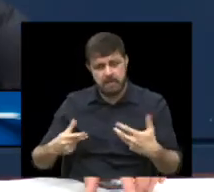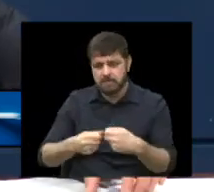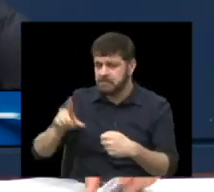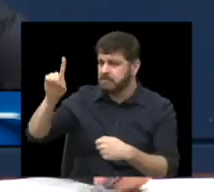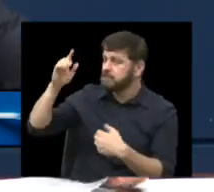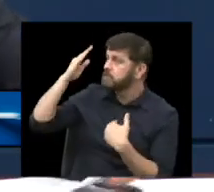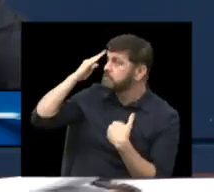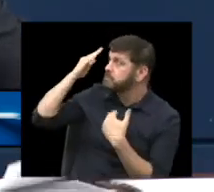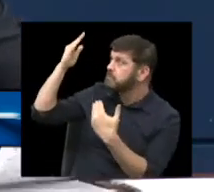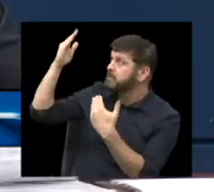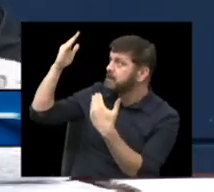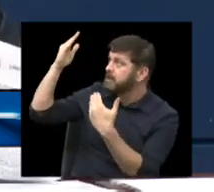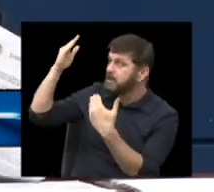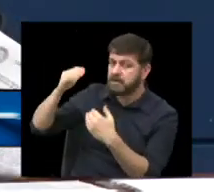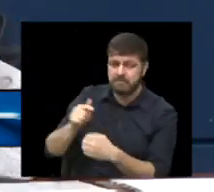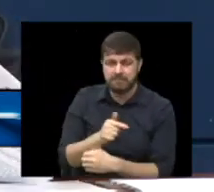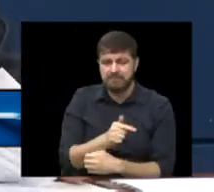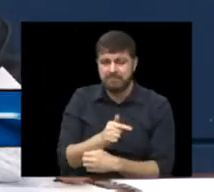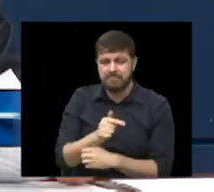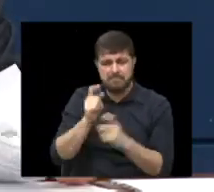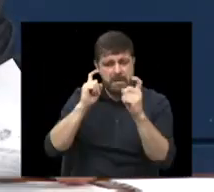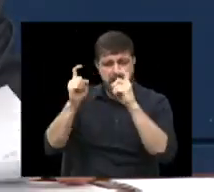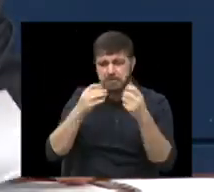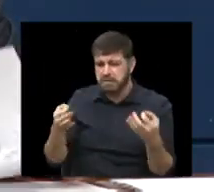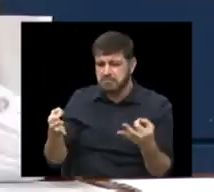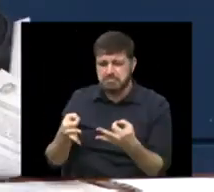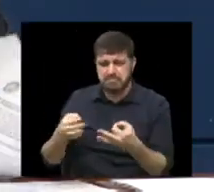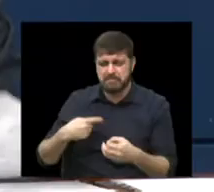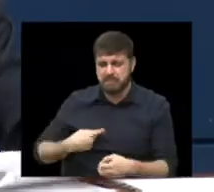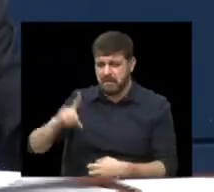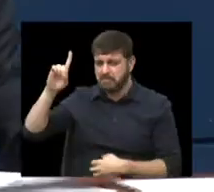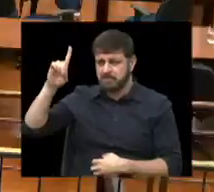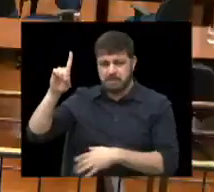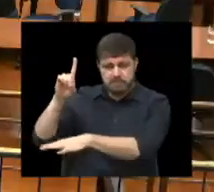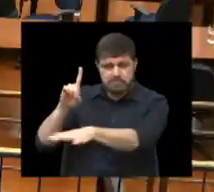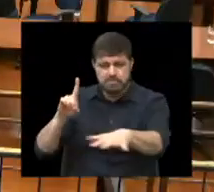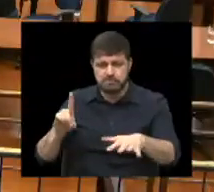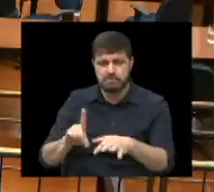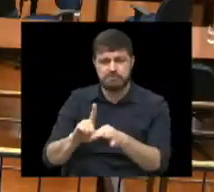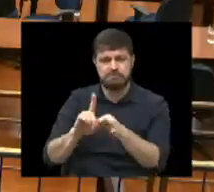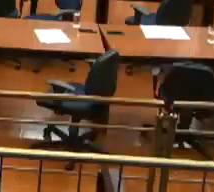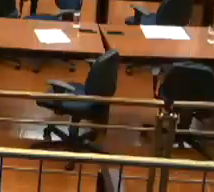Deus por mais uma sessão e fiquem com Deus.